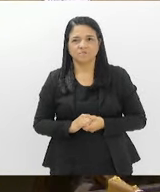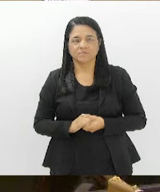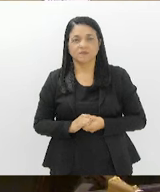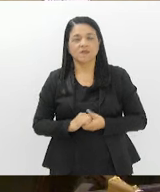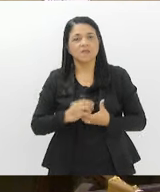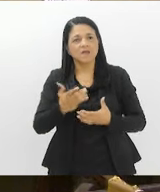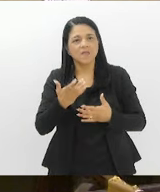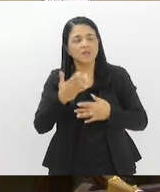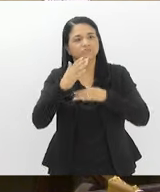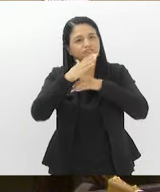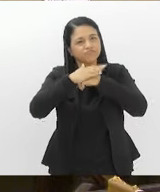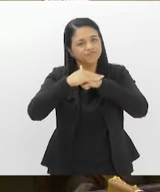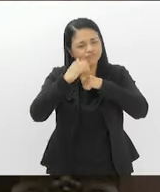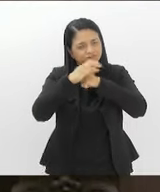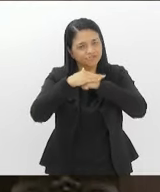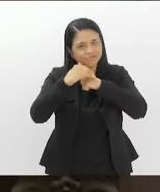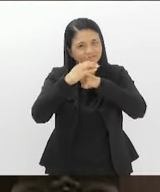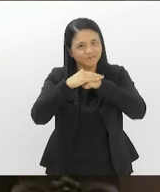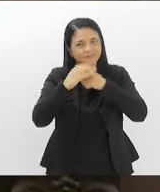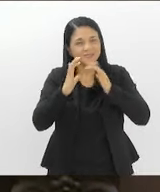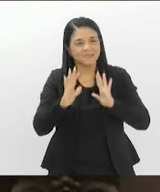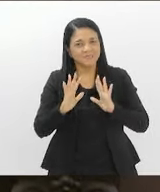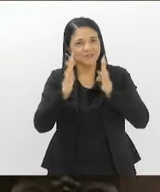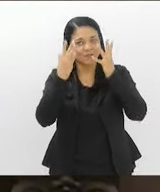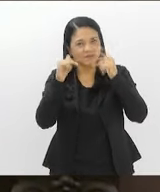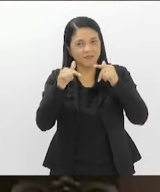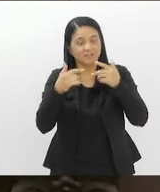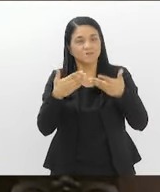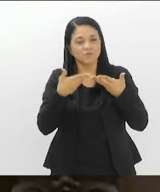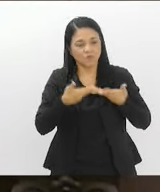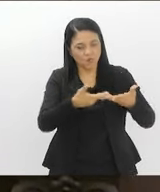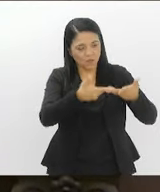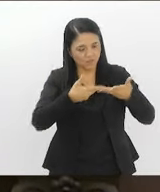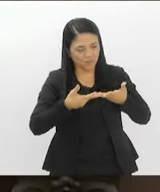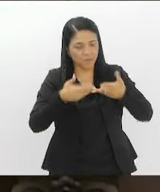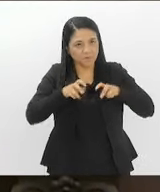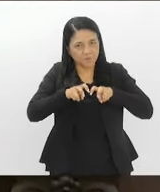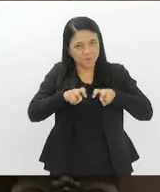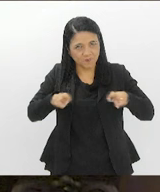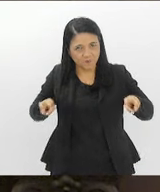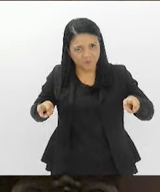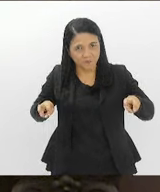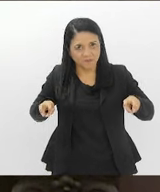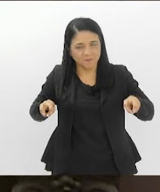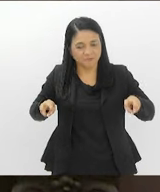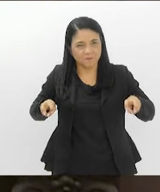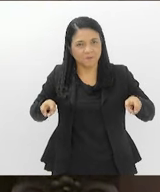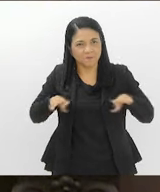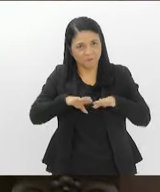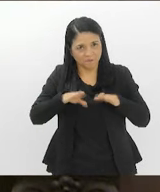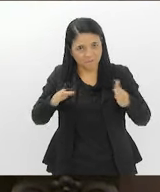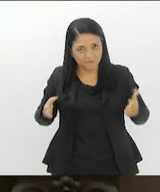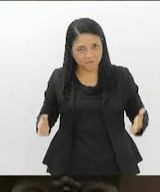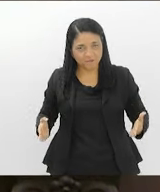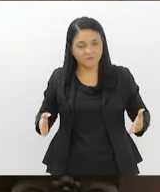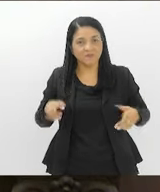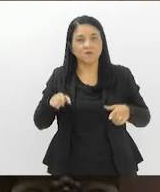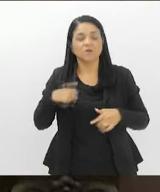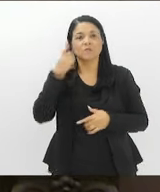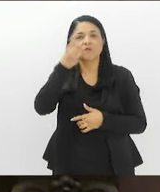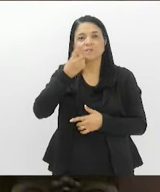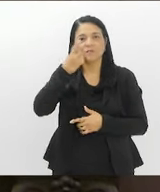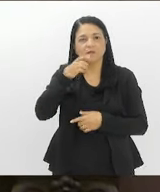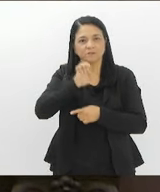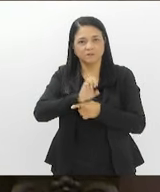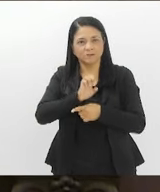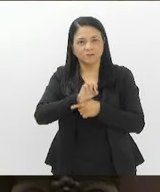carinhosamente saudar também e convidar para compor esta mesa de honra o deputado estadual